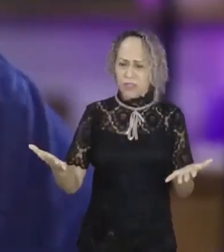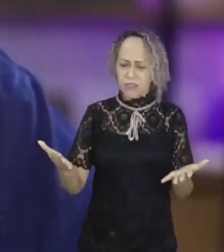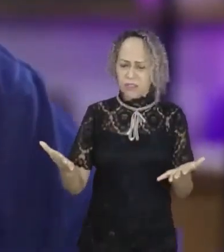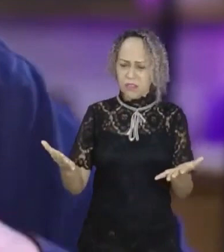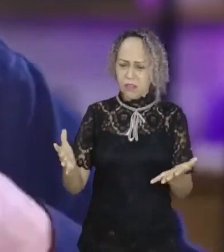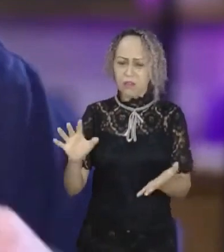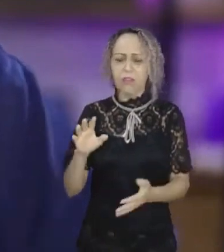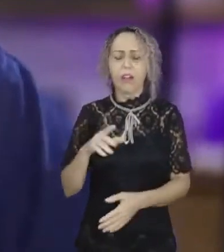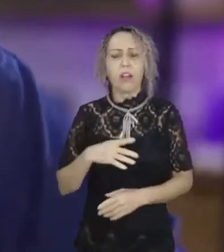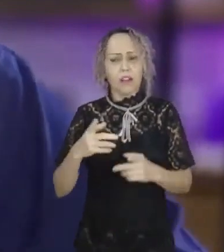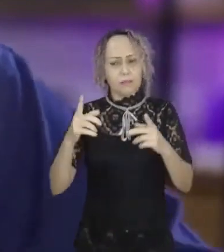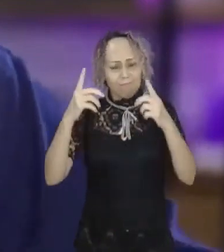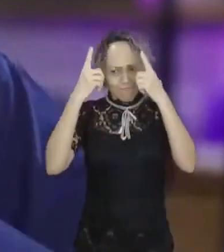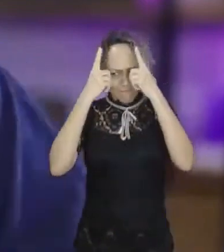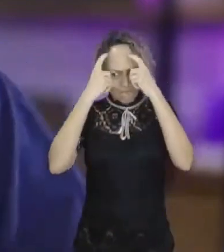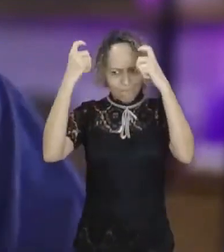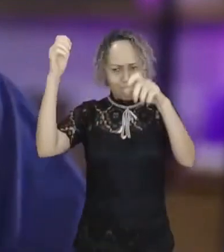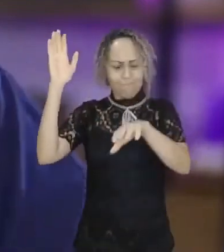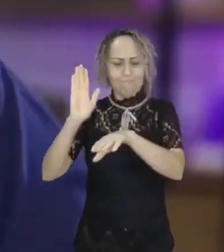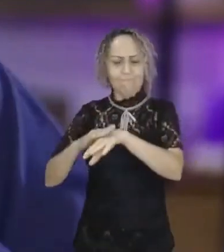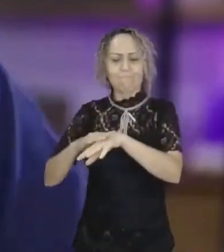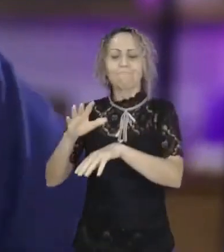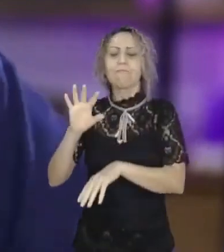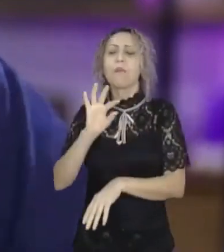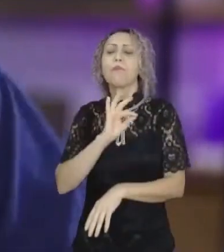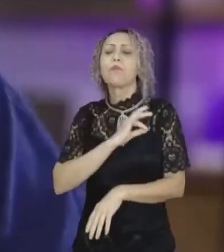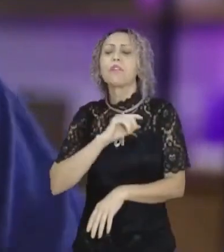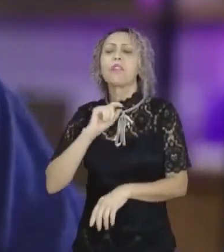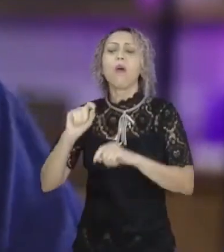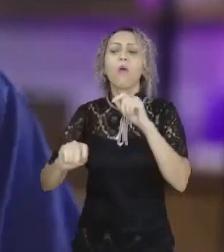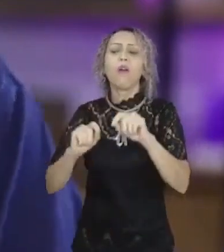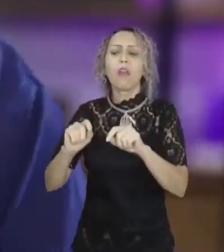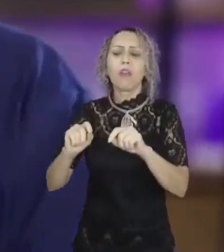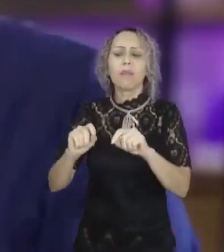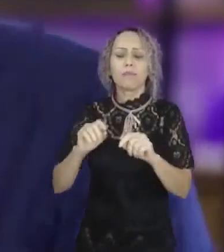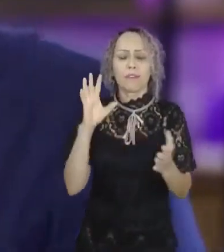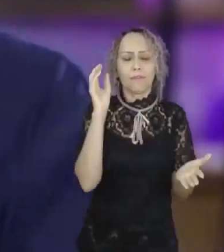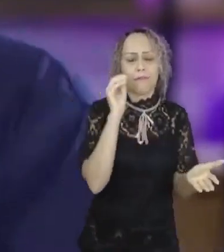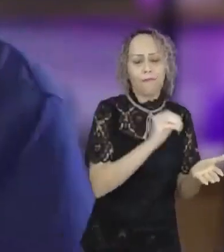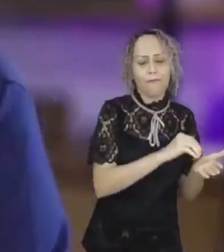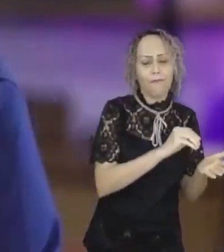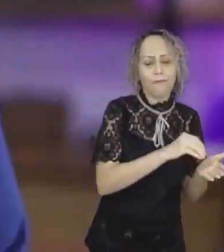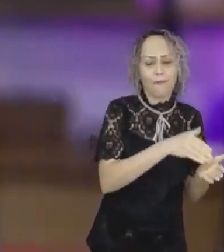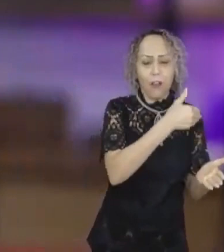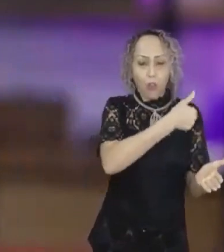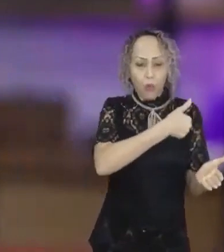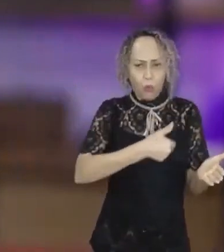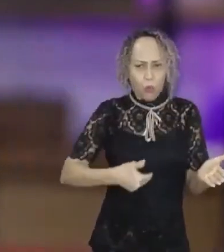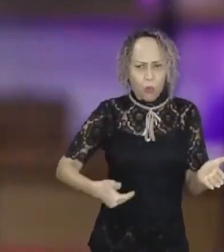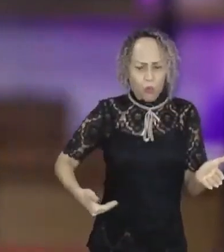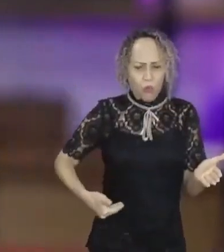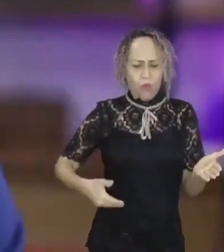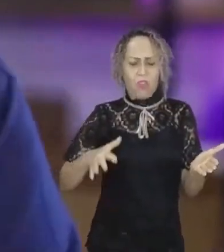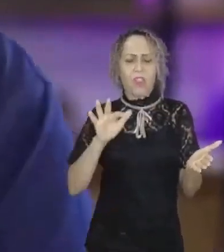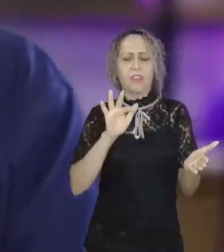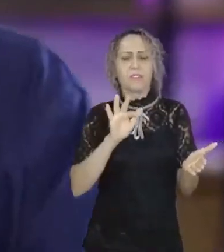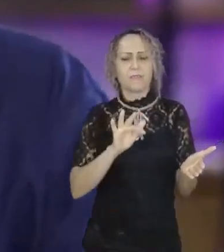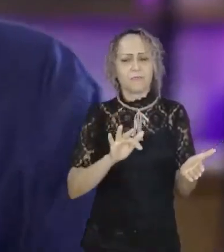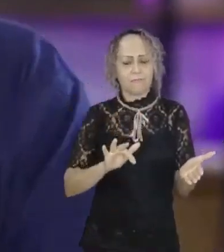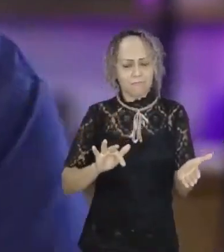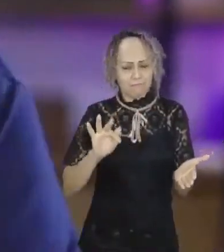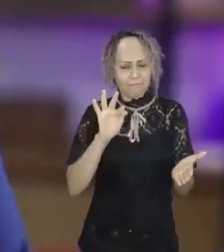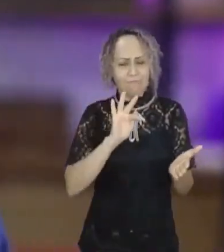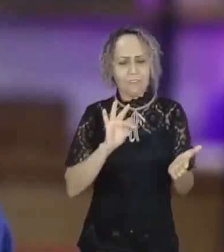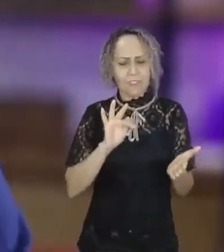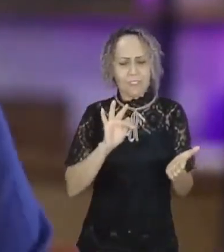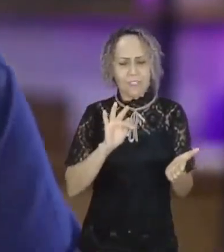violência policial, ela só é justificada pela ausência do Estado. Se o Estado chegasse antes, com política